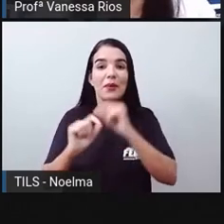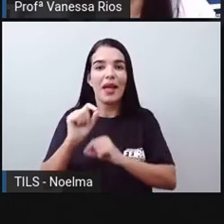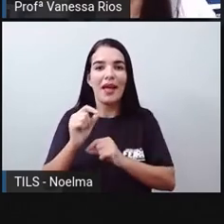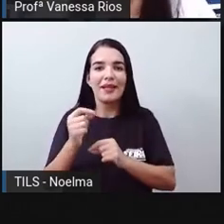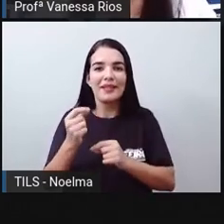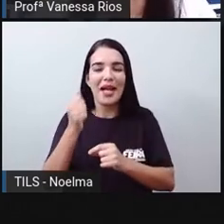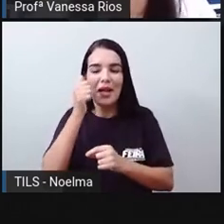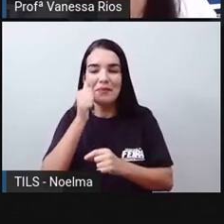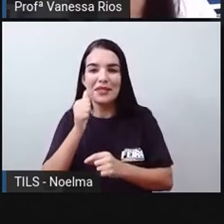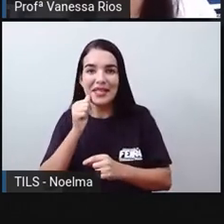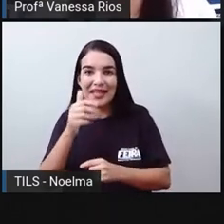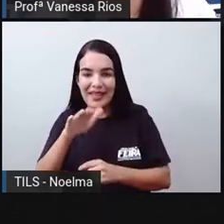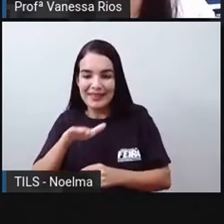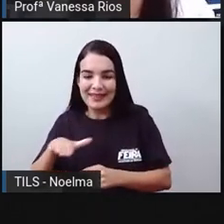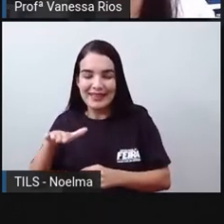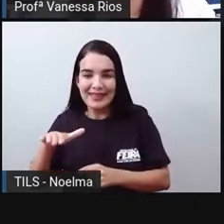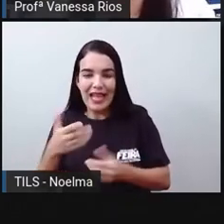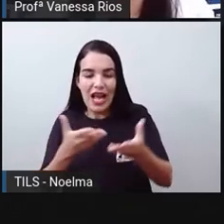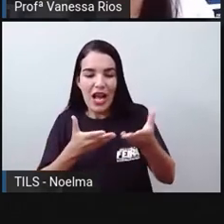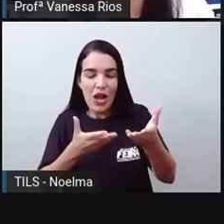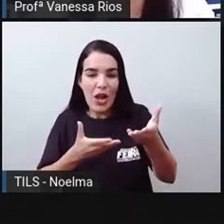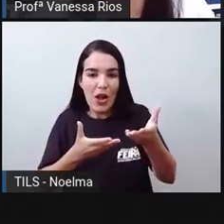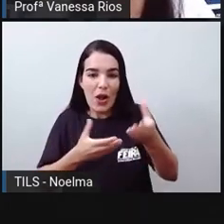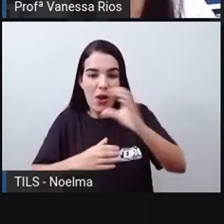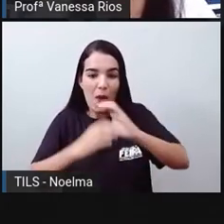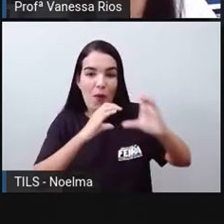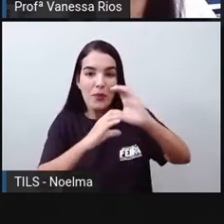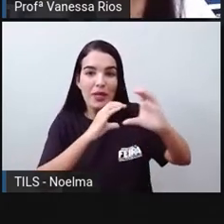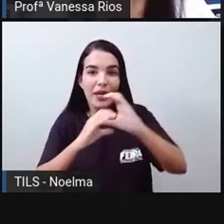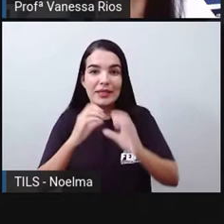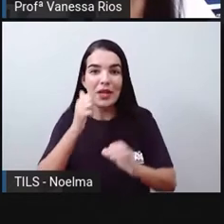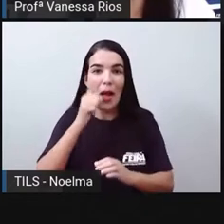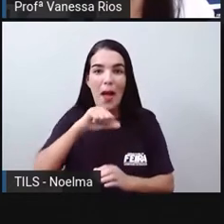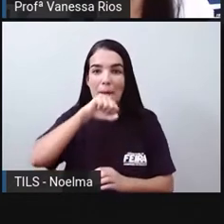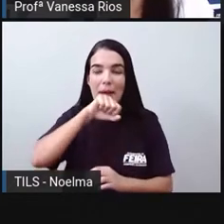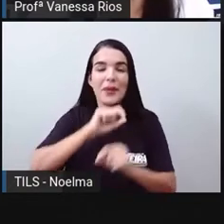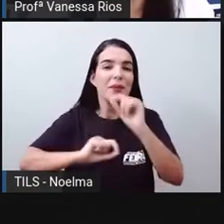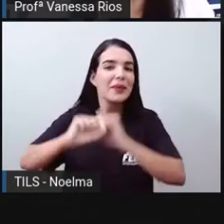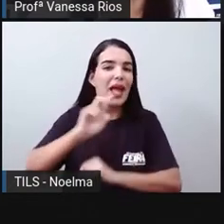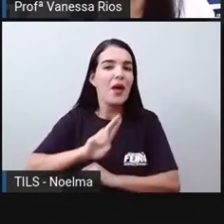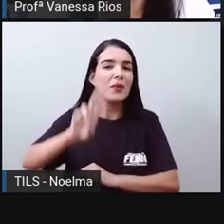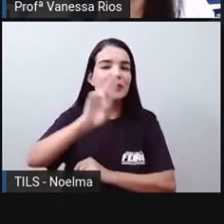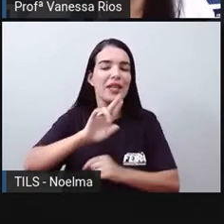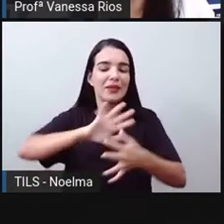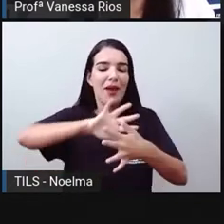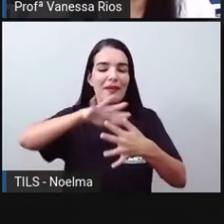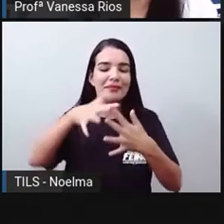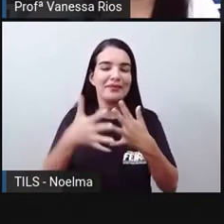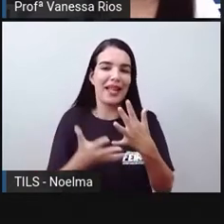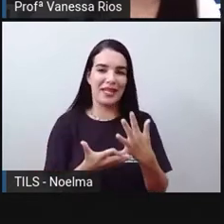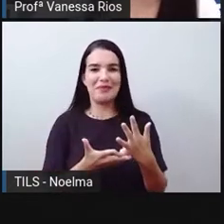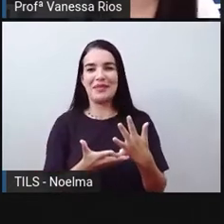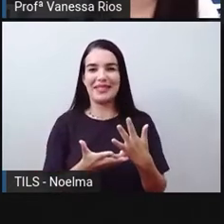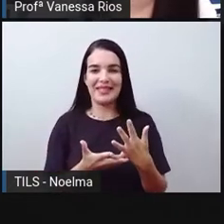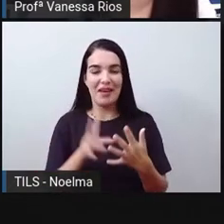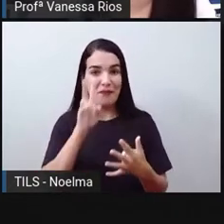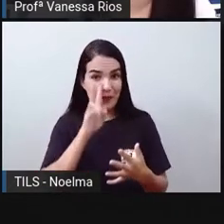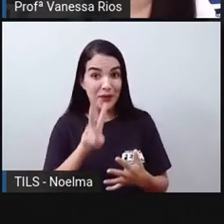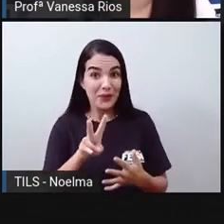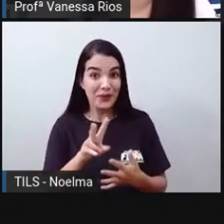a mãe, utilizando aí a língua de sinais. Vocês perceberam? Pois